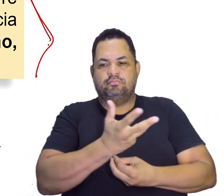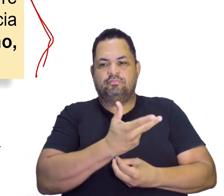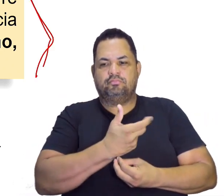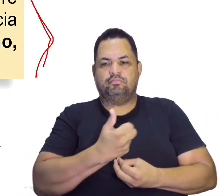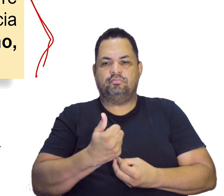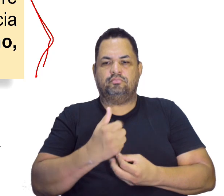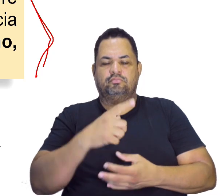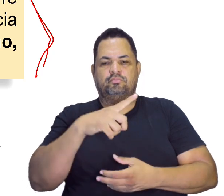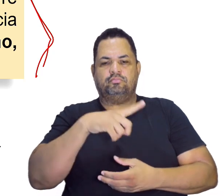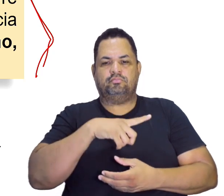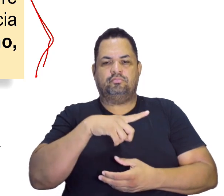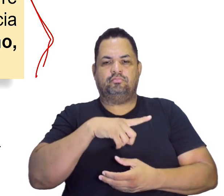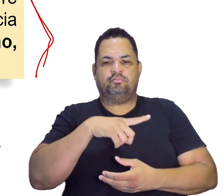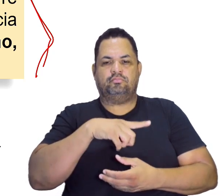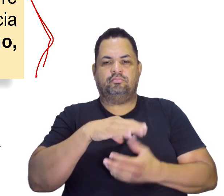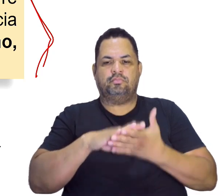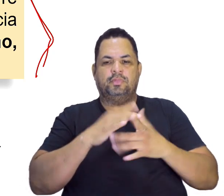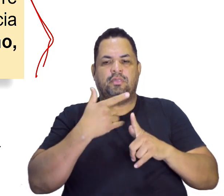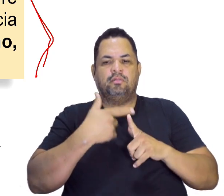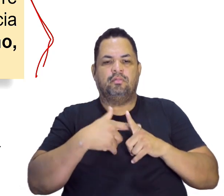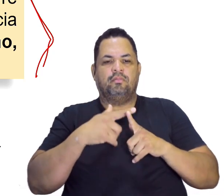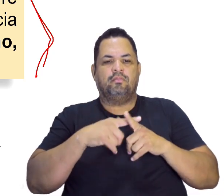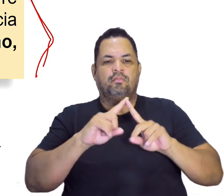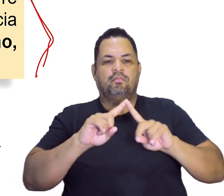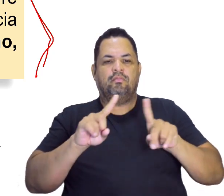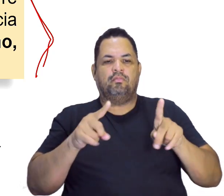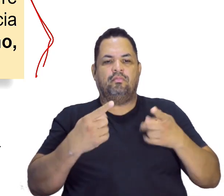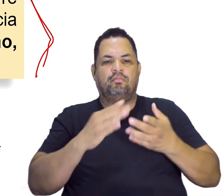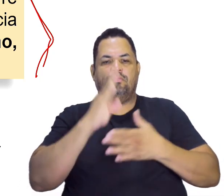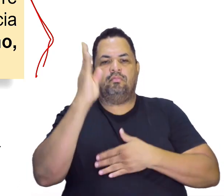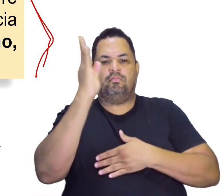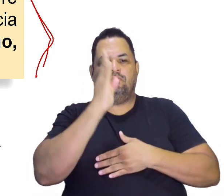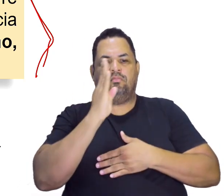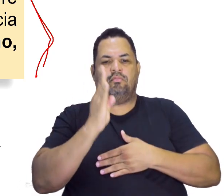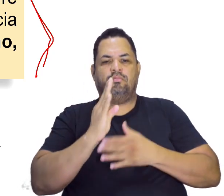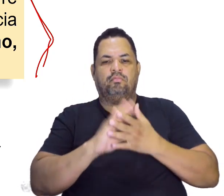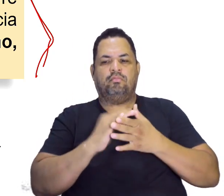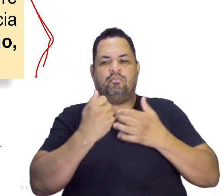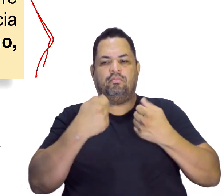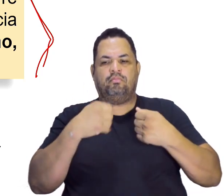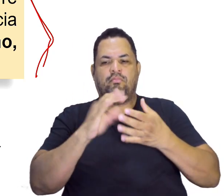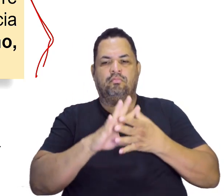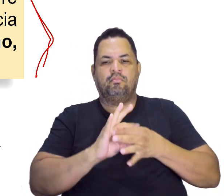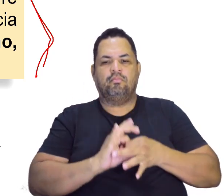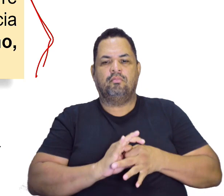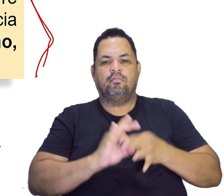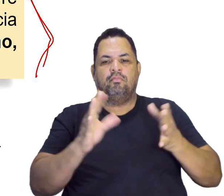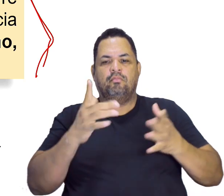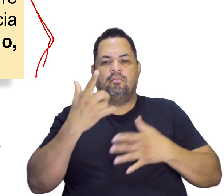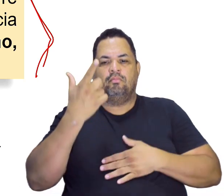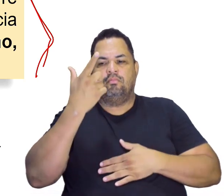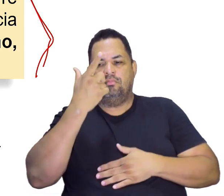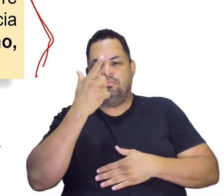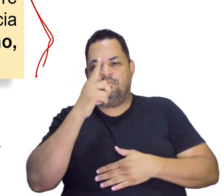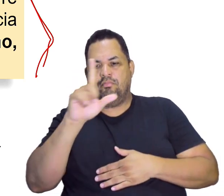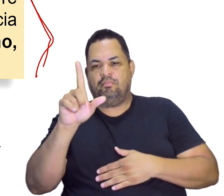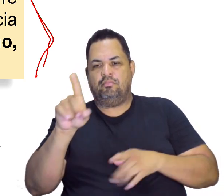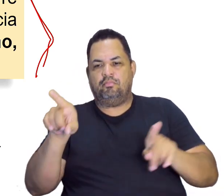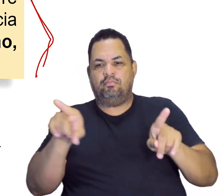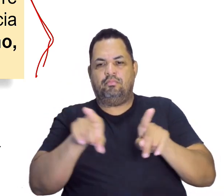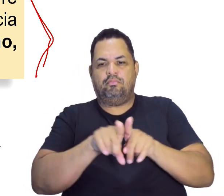assim, houve assim uma grande polêmica, né? Mas o Brasil pôde se libertar